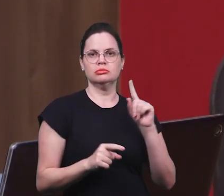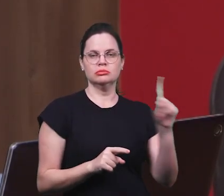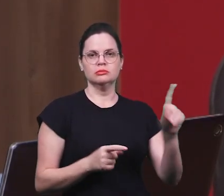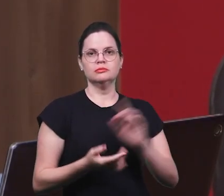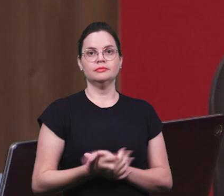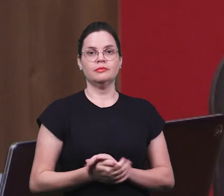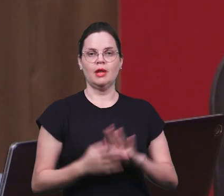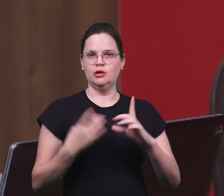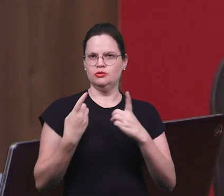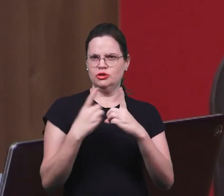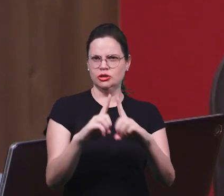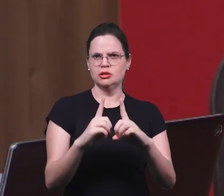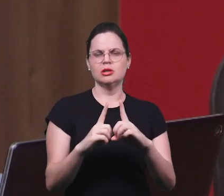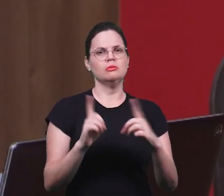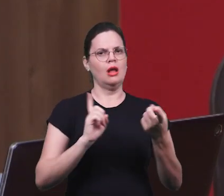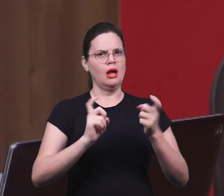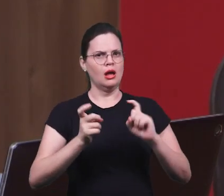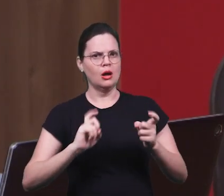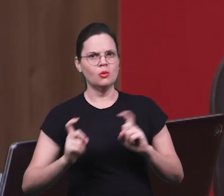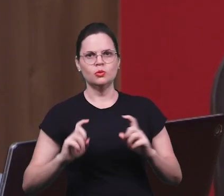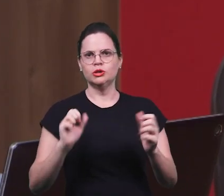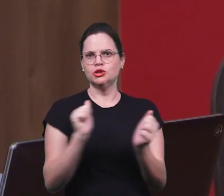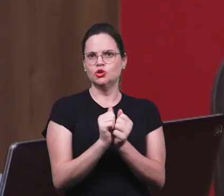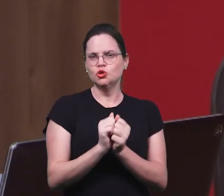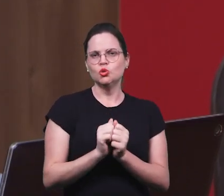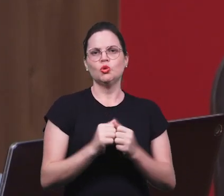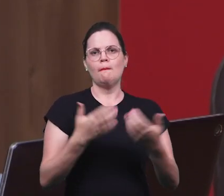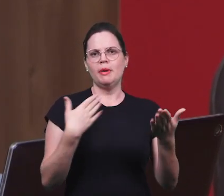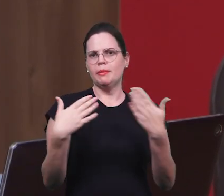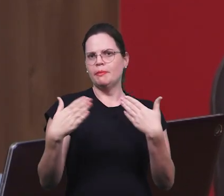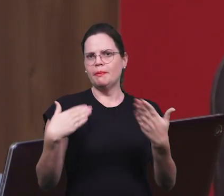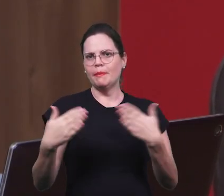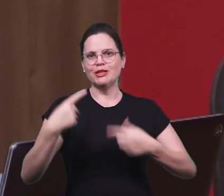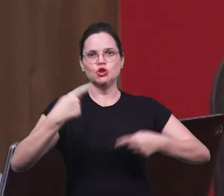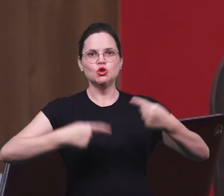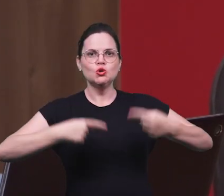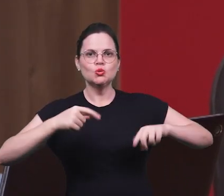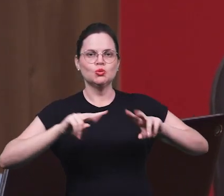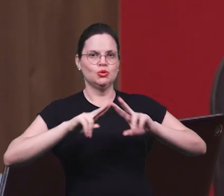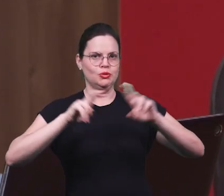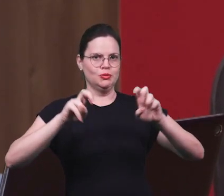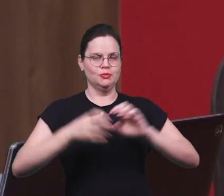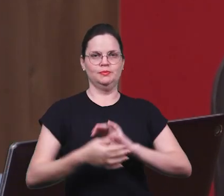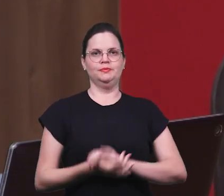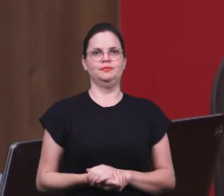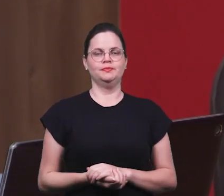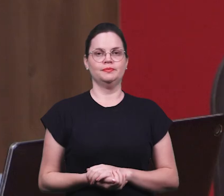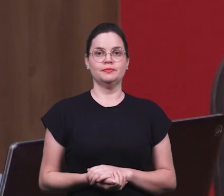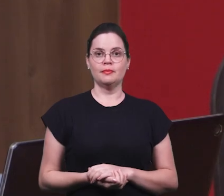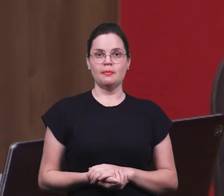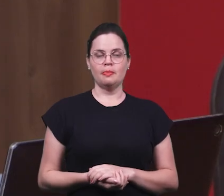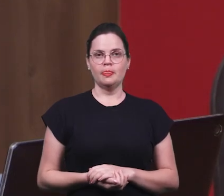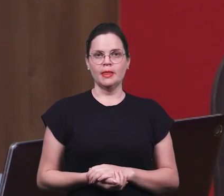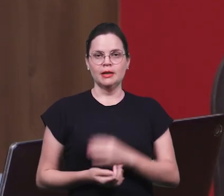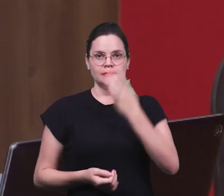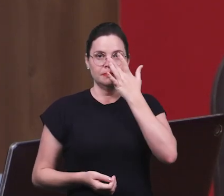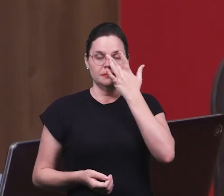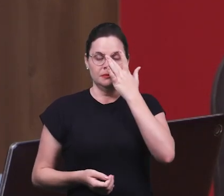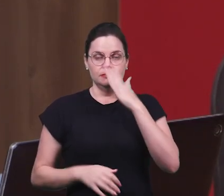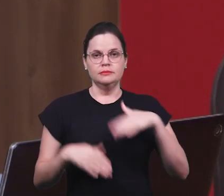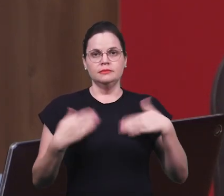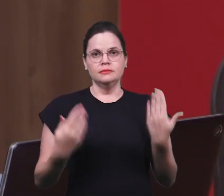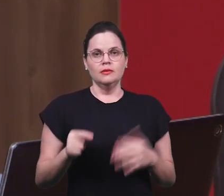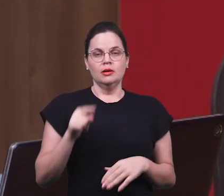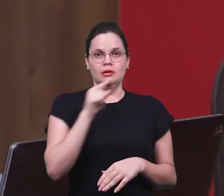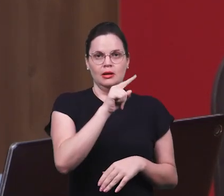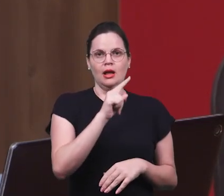os discípulos, então, se reúnem, os apóstolos aí se reúnem para tratar esse assunto. Então, nesse concílio, né, foi